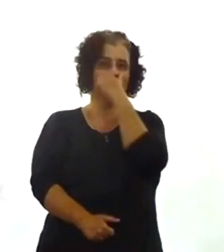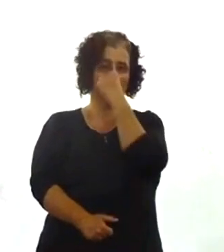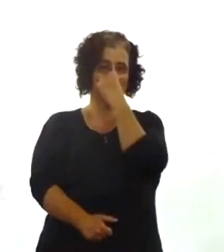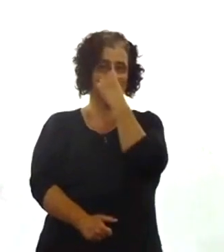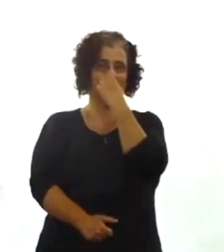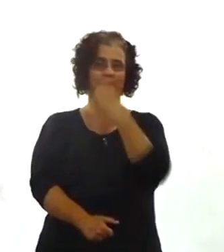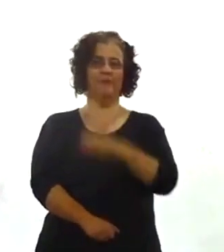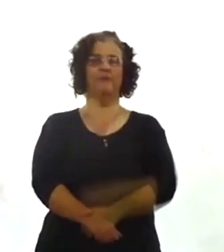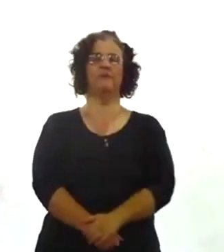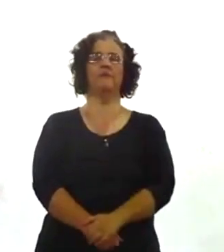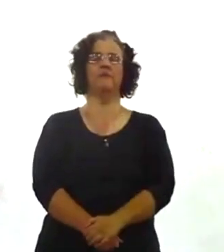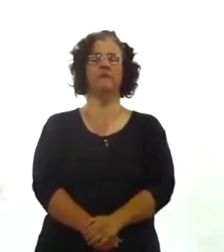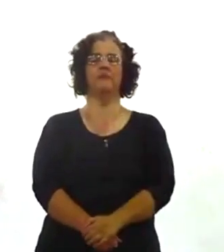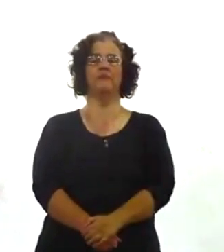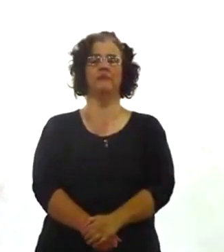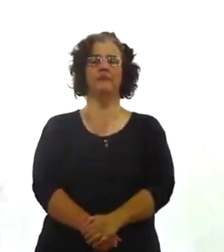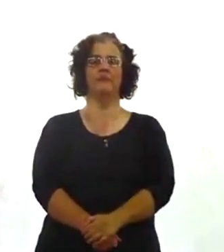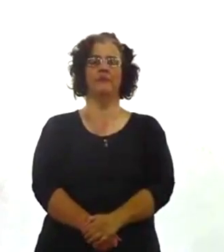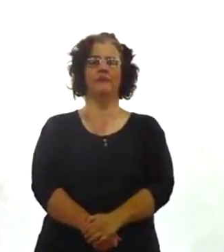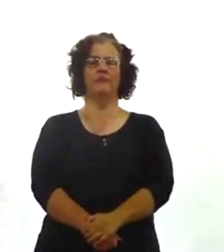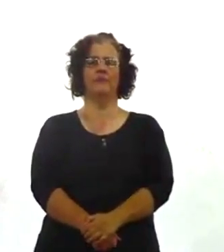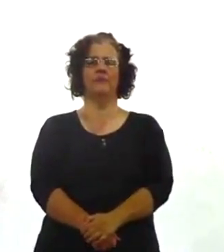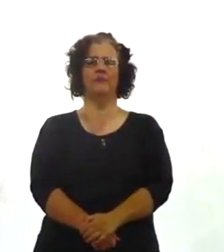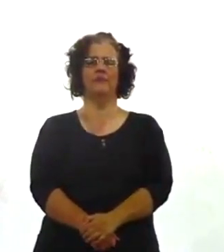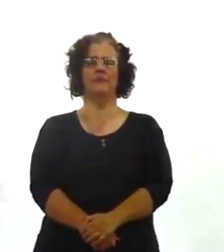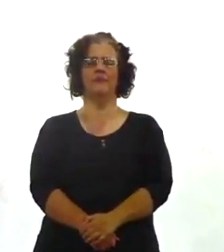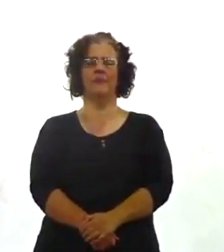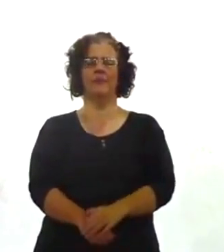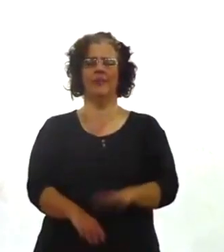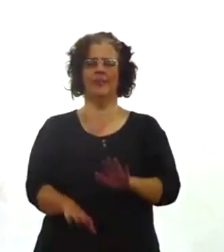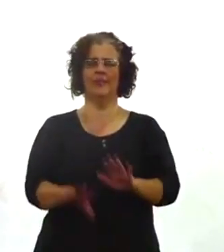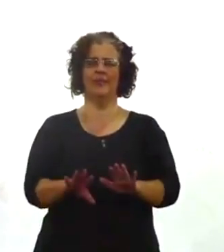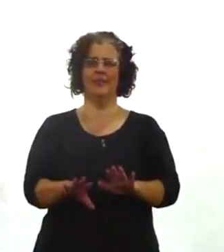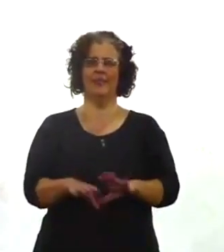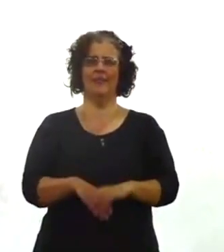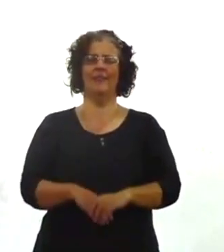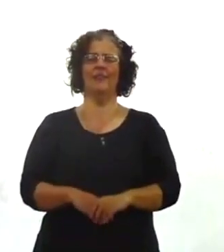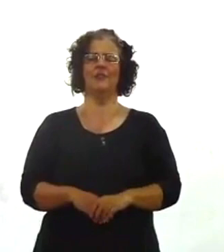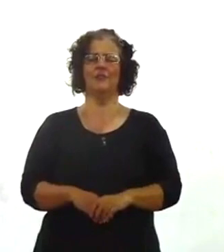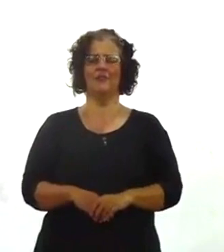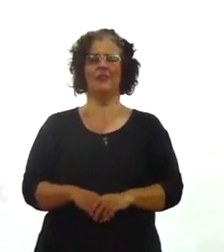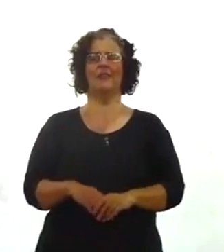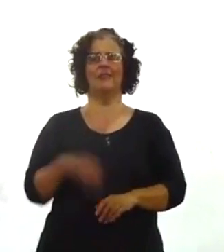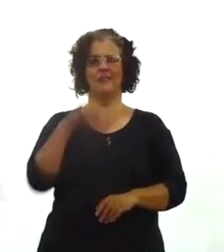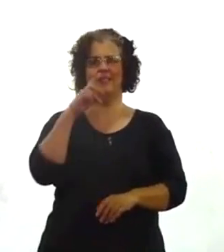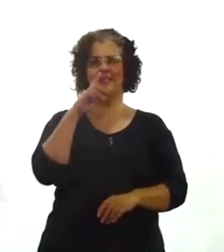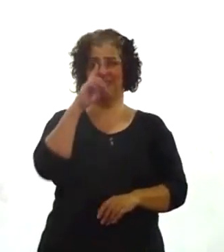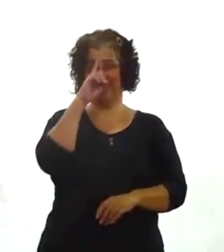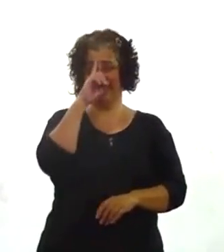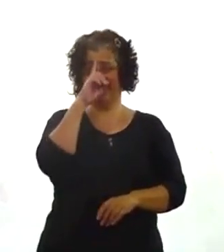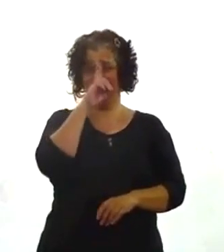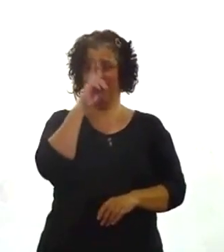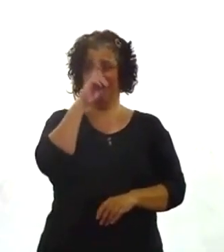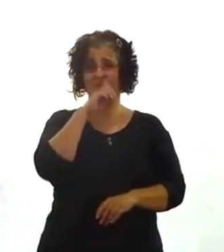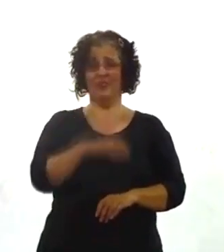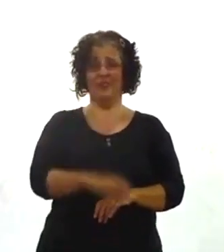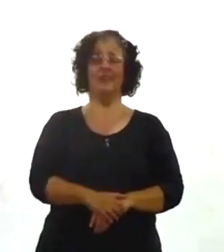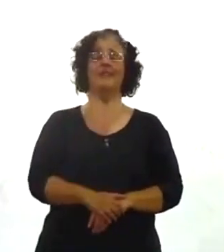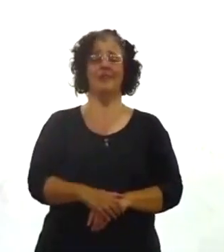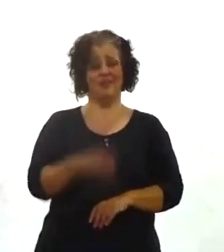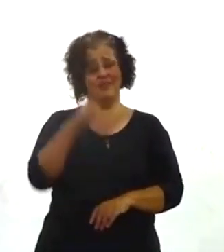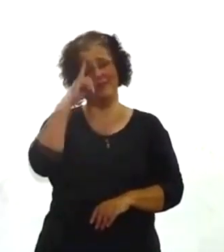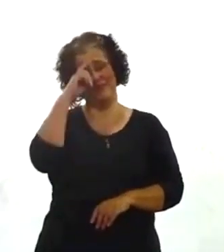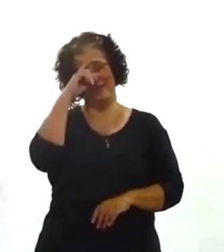Talvez esses dias tenham sido estranhos para você, em muitas coisas. Ficar preso em